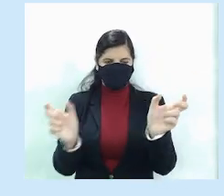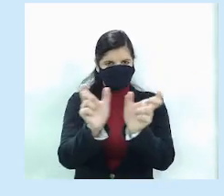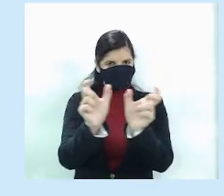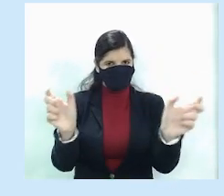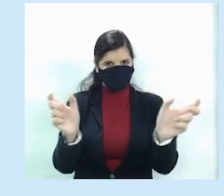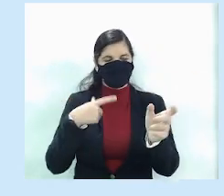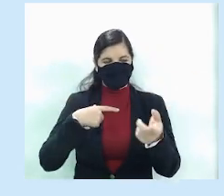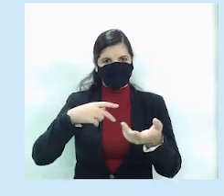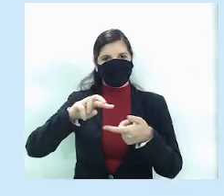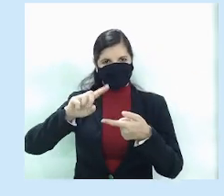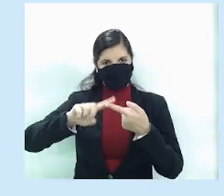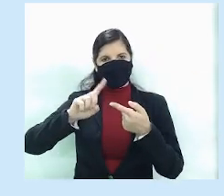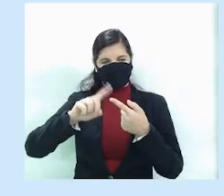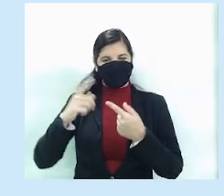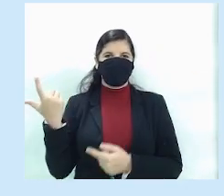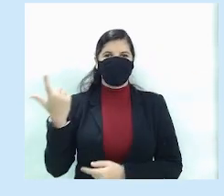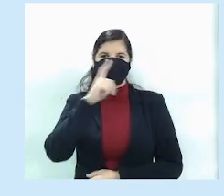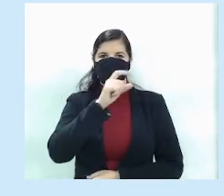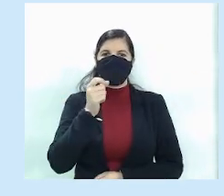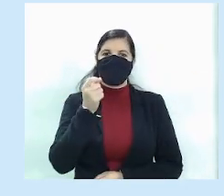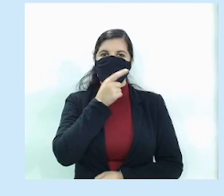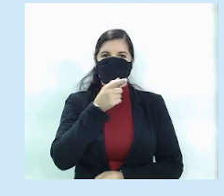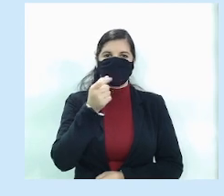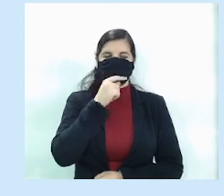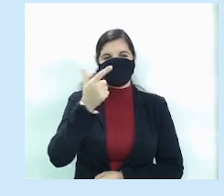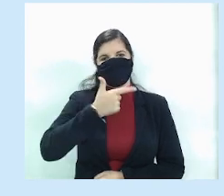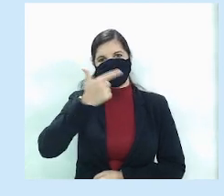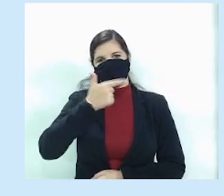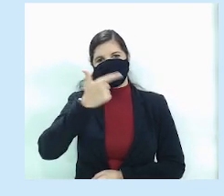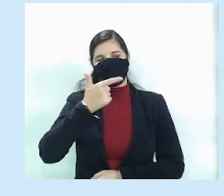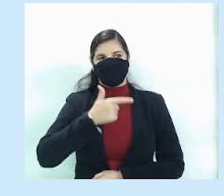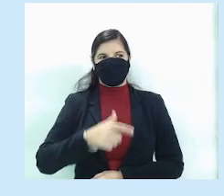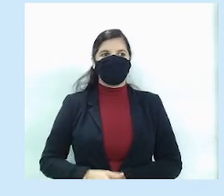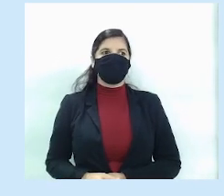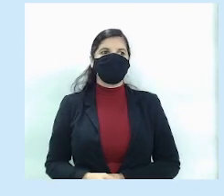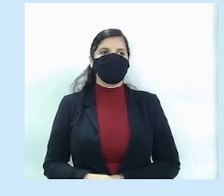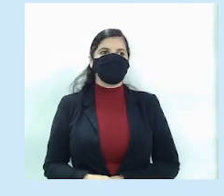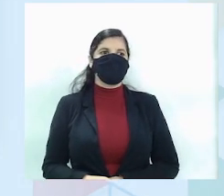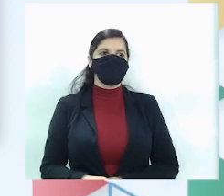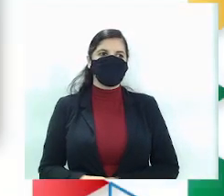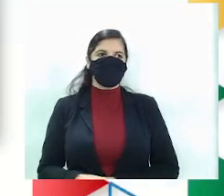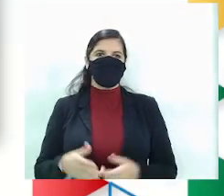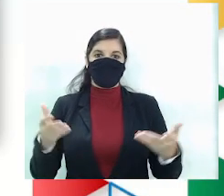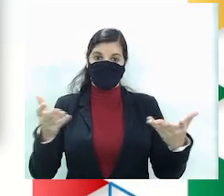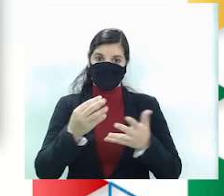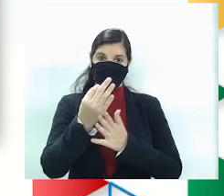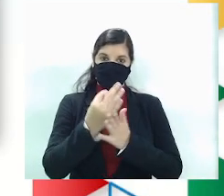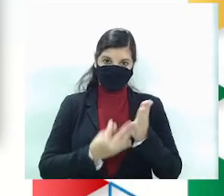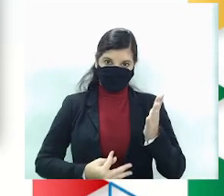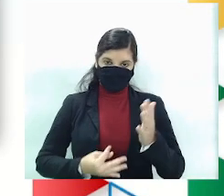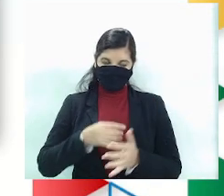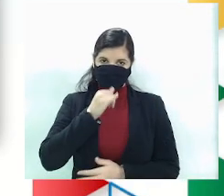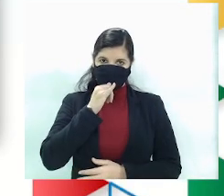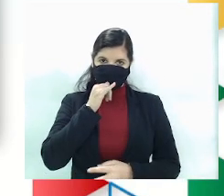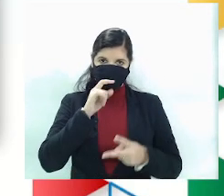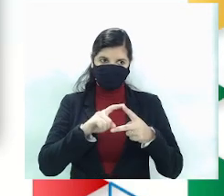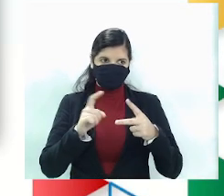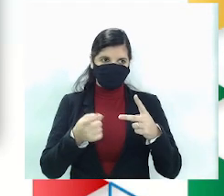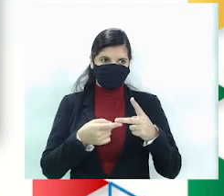ajudam a garantir o humor em piadas e textos de humor em geral. Vamos ver aqui 2